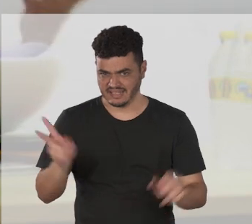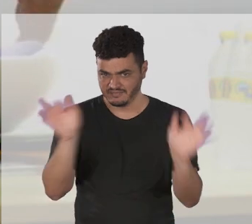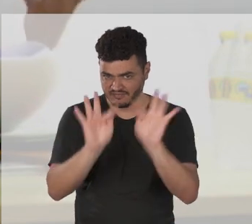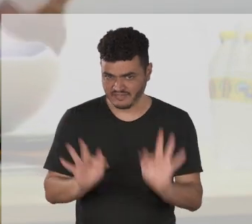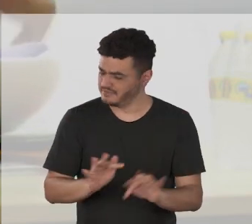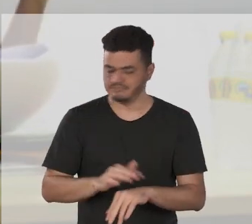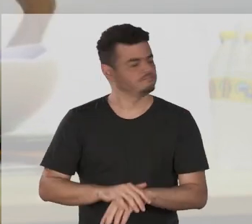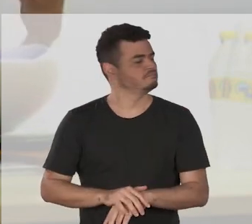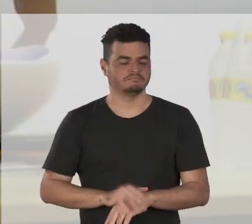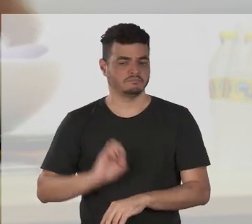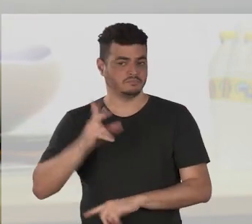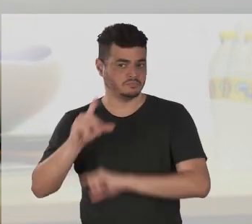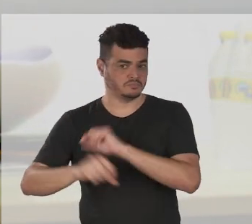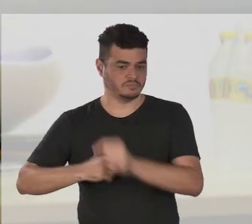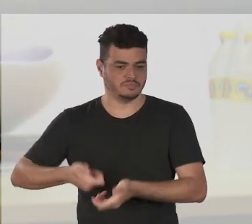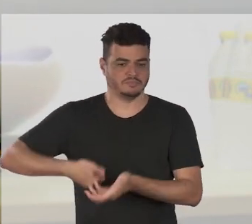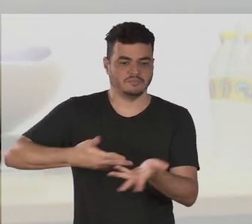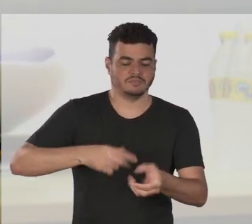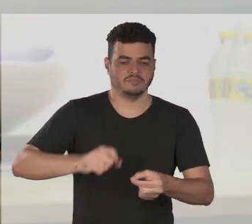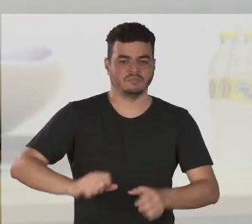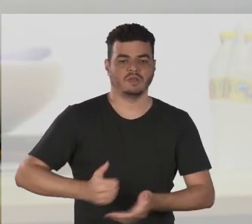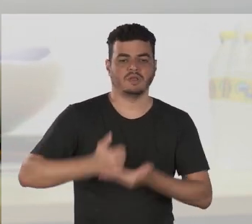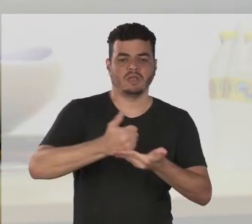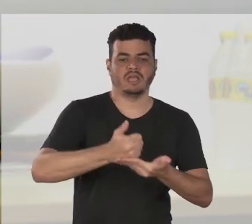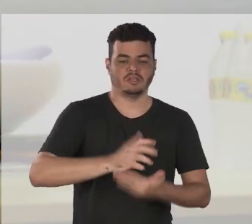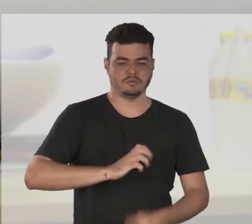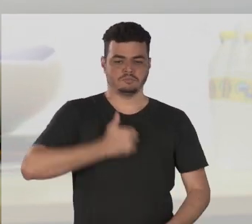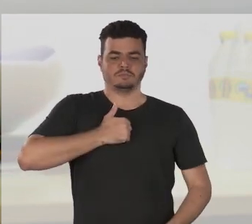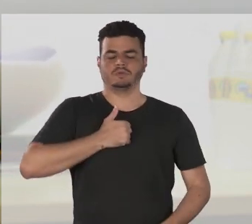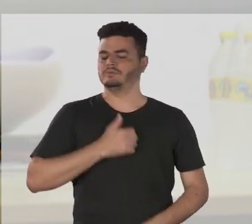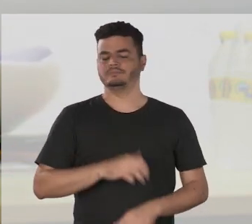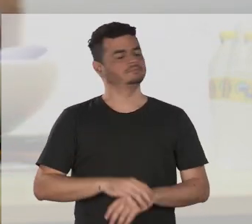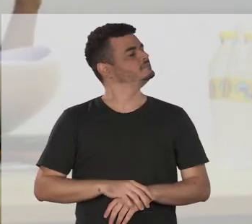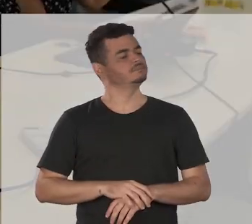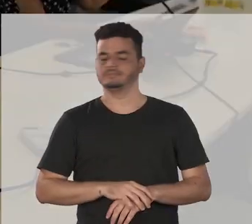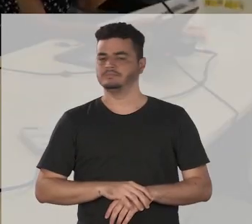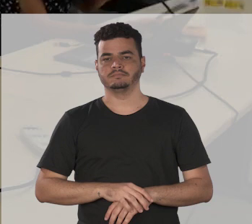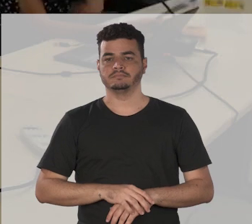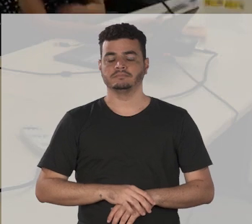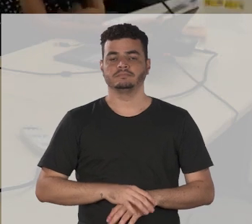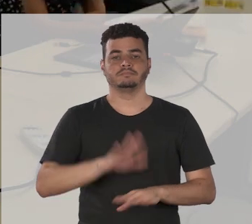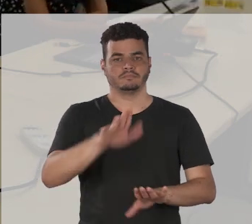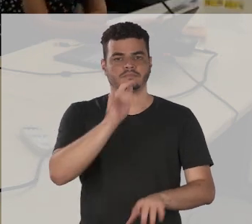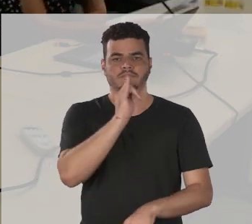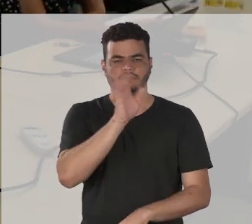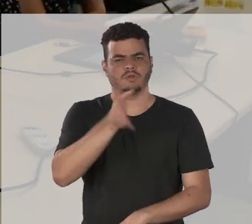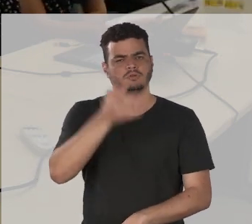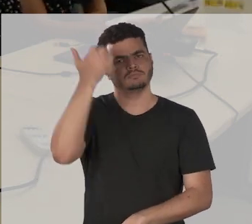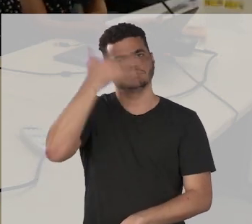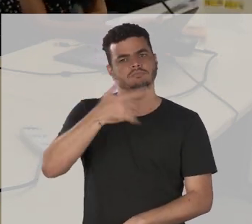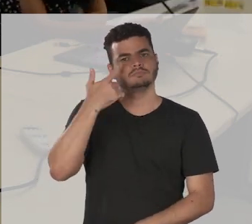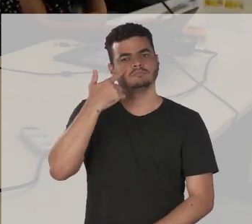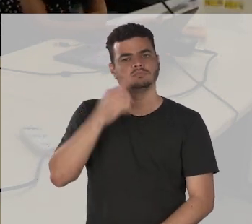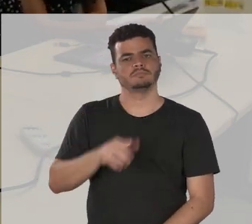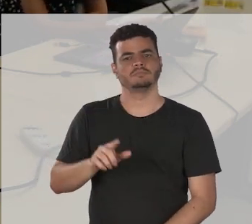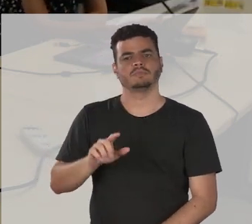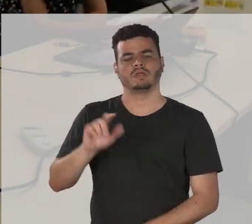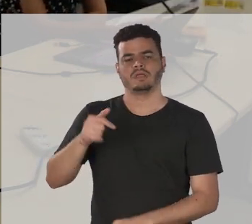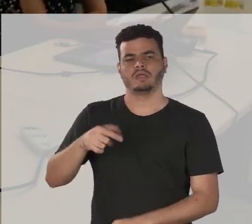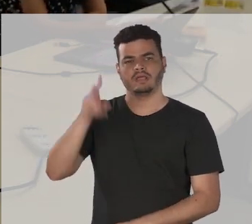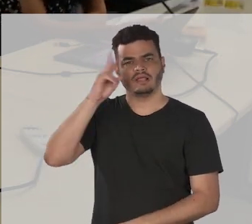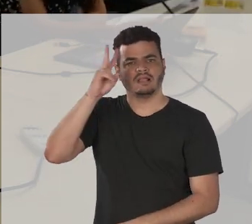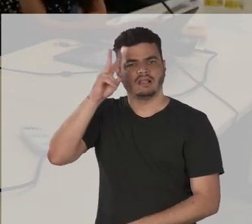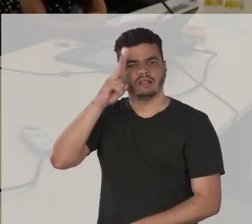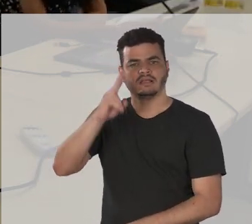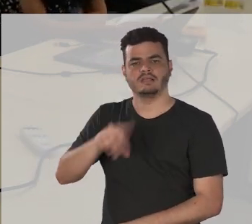nem que tragam confiança, como poderia requerer essa visão adulta. Por exemplo, como nós